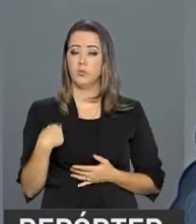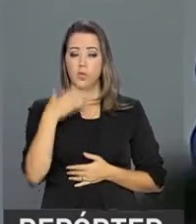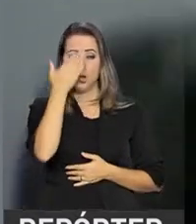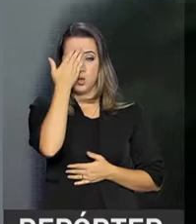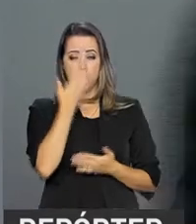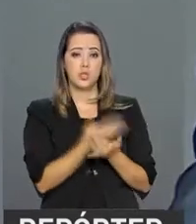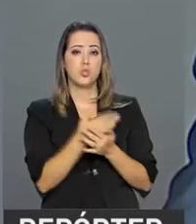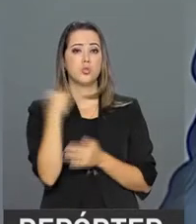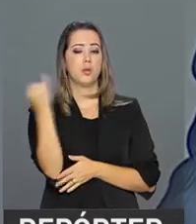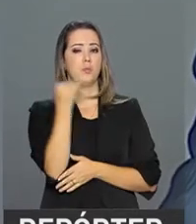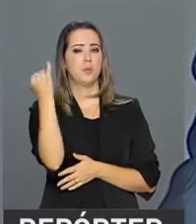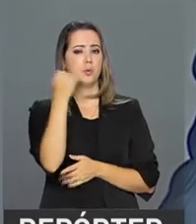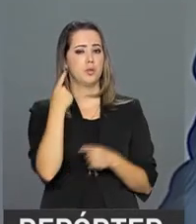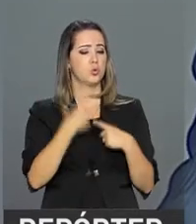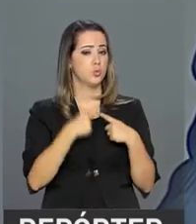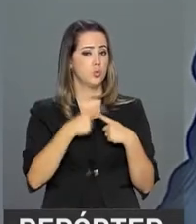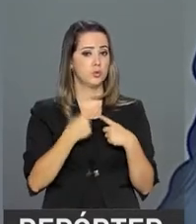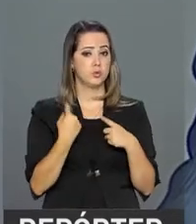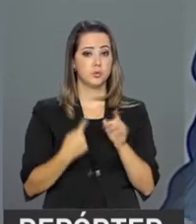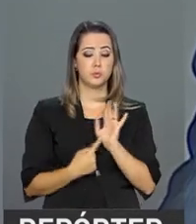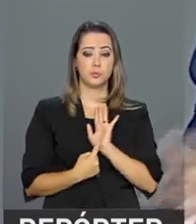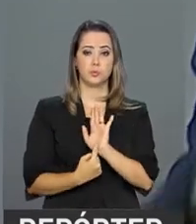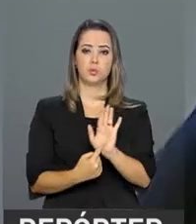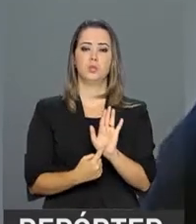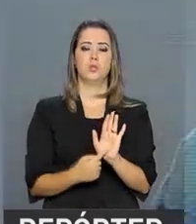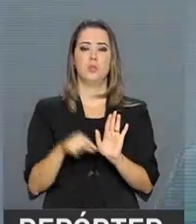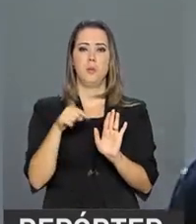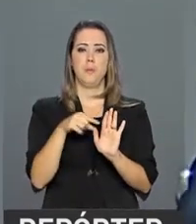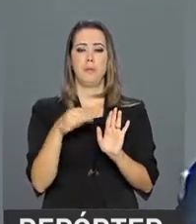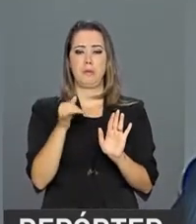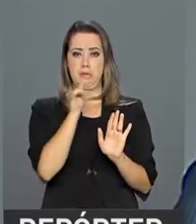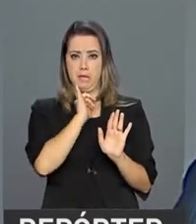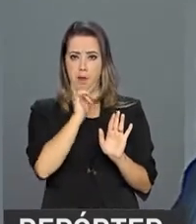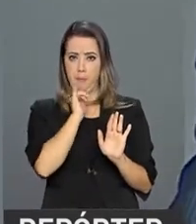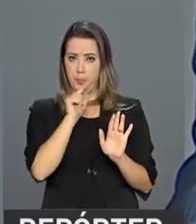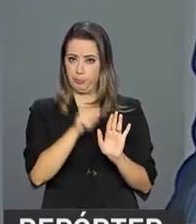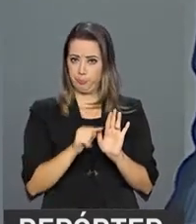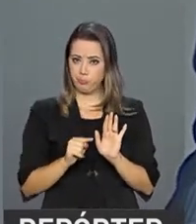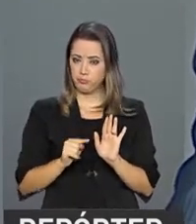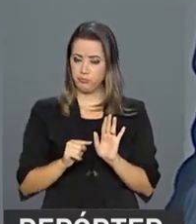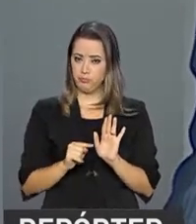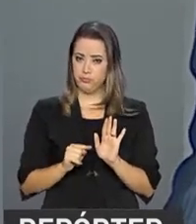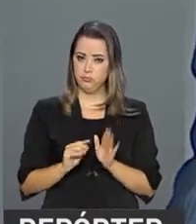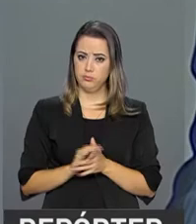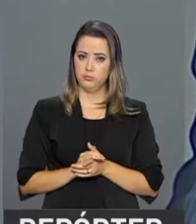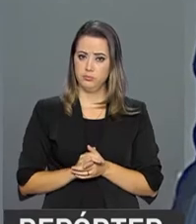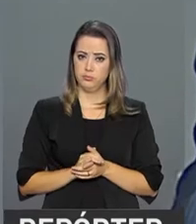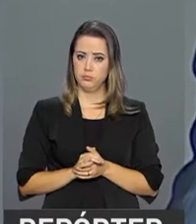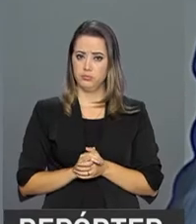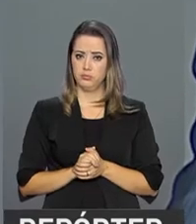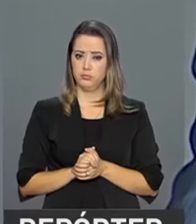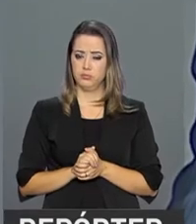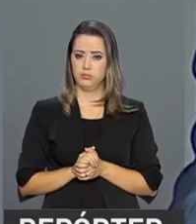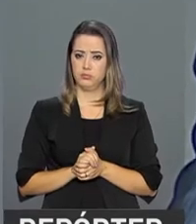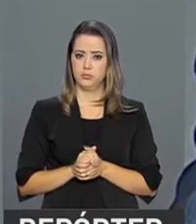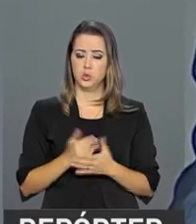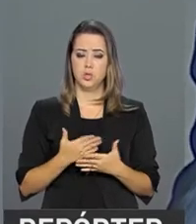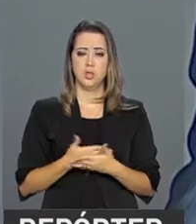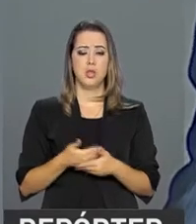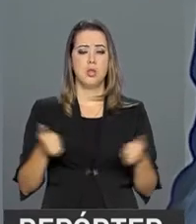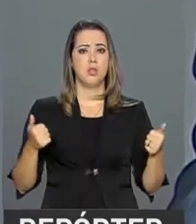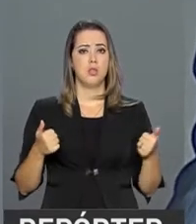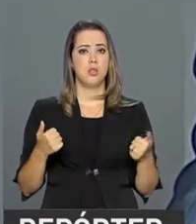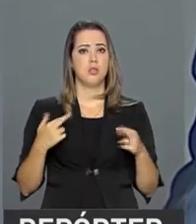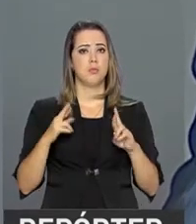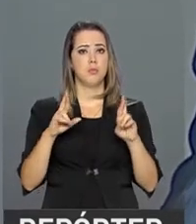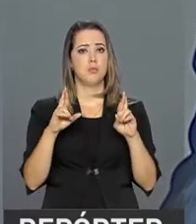foi importante que isso inclusive foi levado em conta por exemplo na melhora do da perspectiva